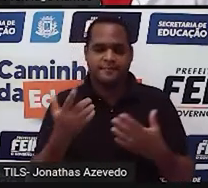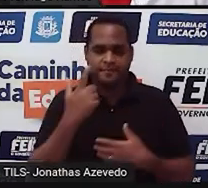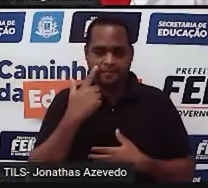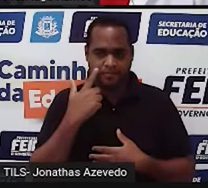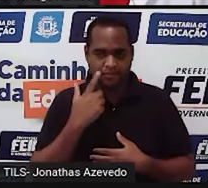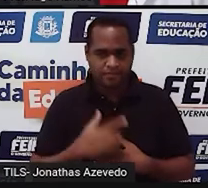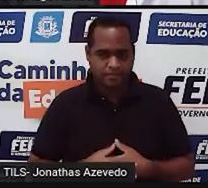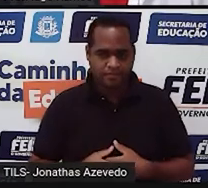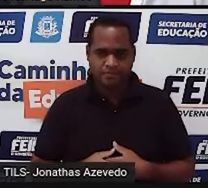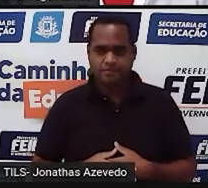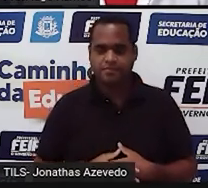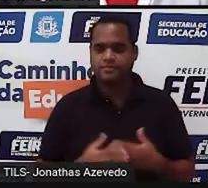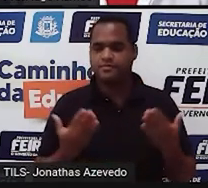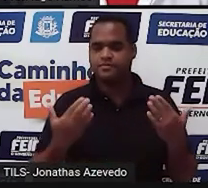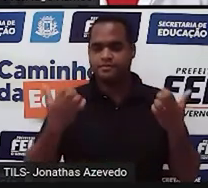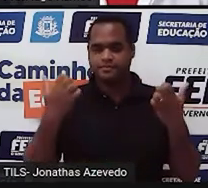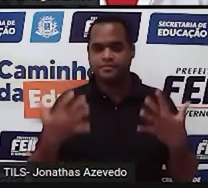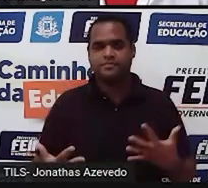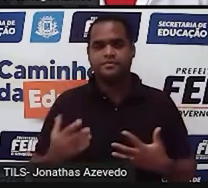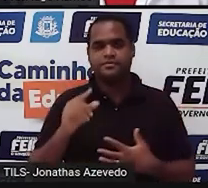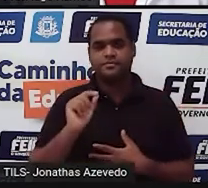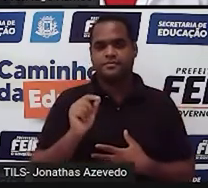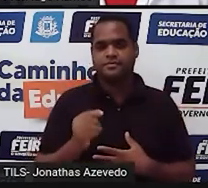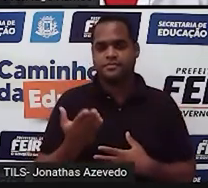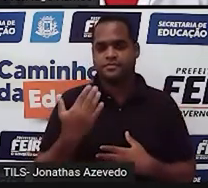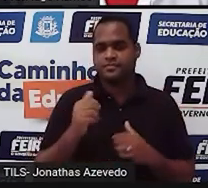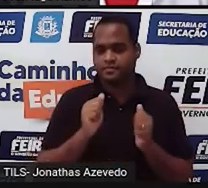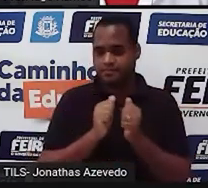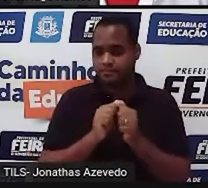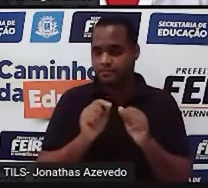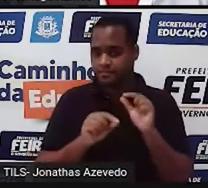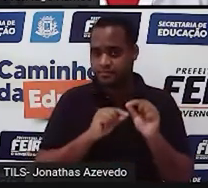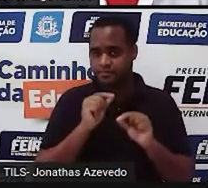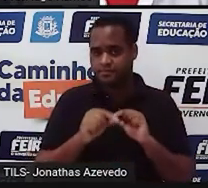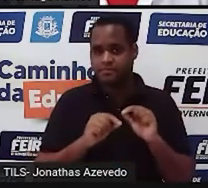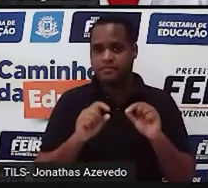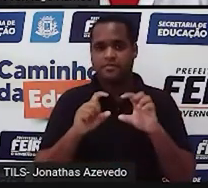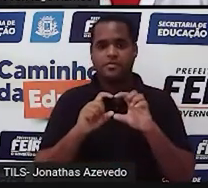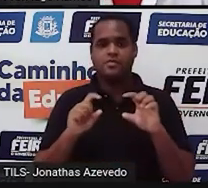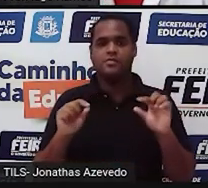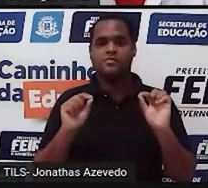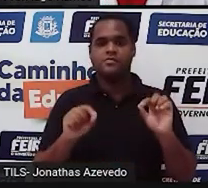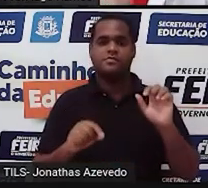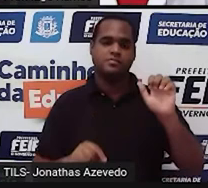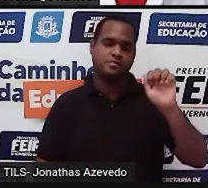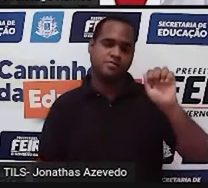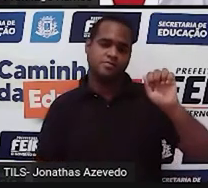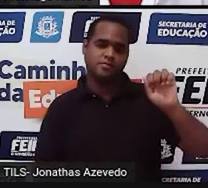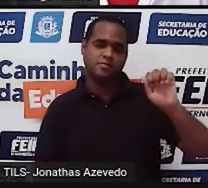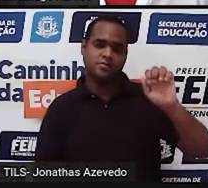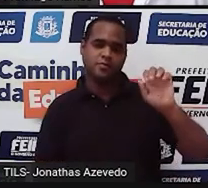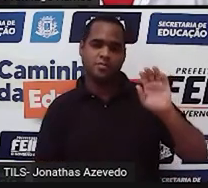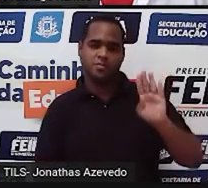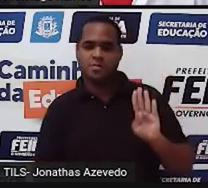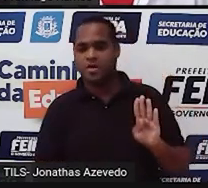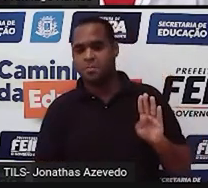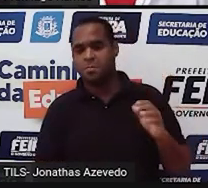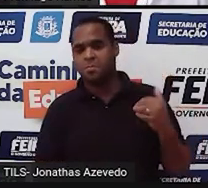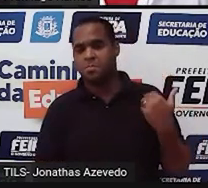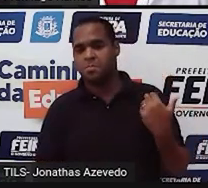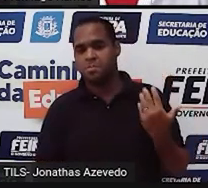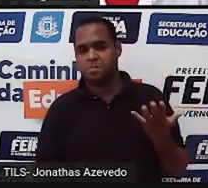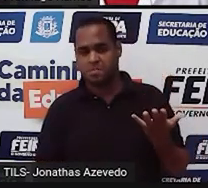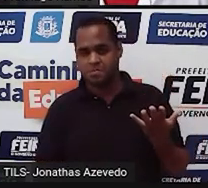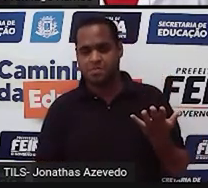vamos lá ver o vem conosco Qual é a pergunta correta EA pergunta que está na letra a' ou a